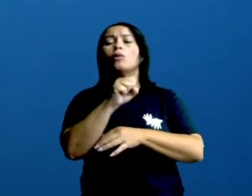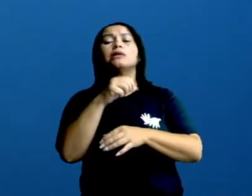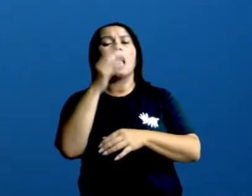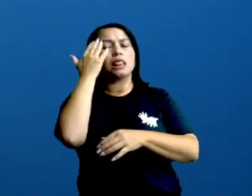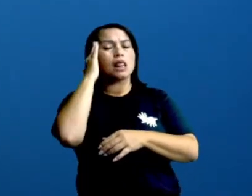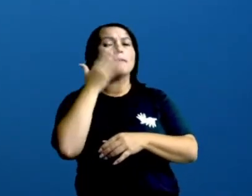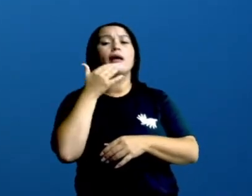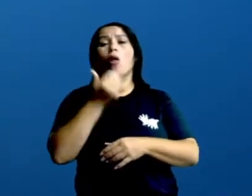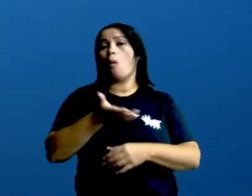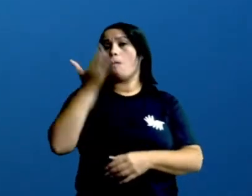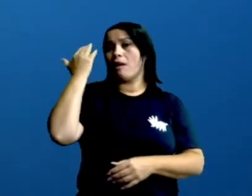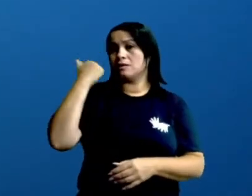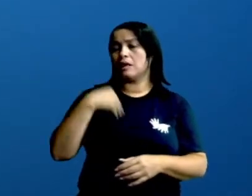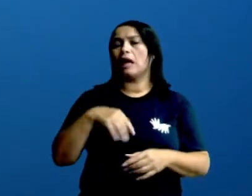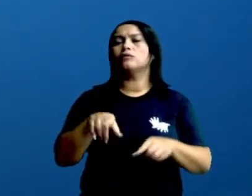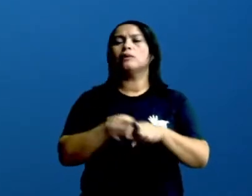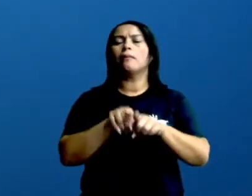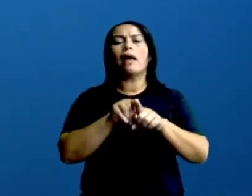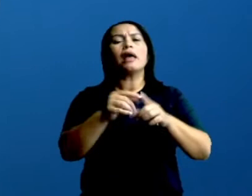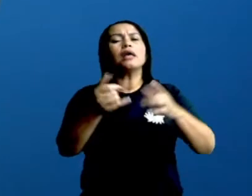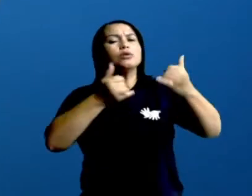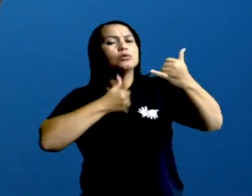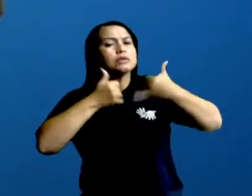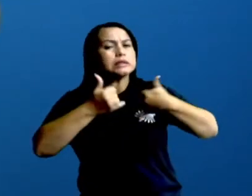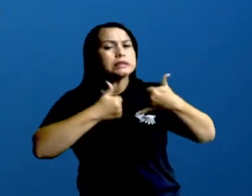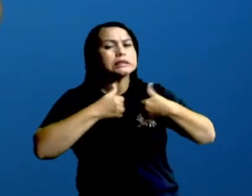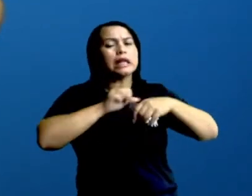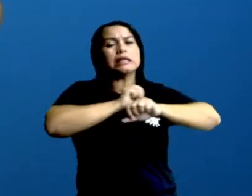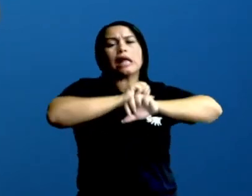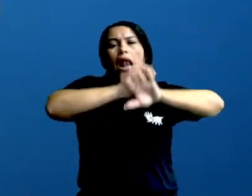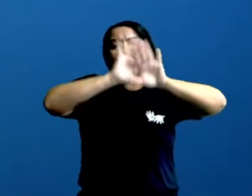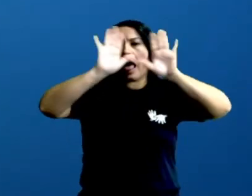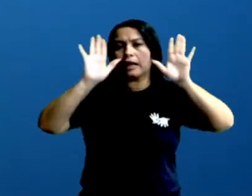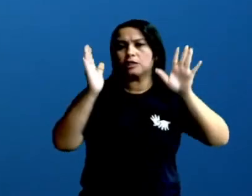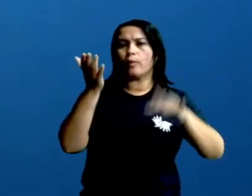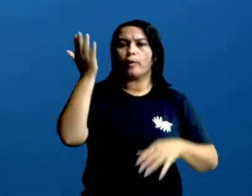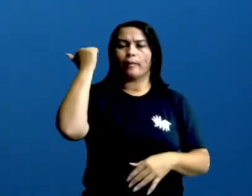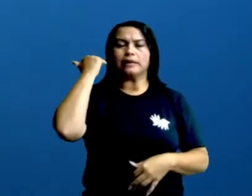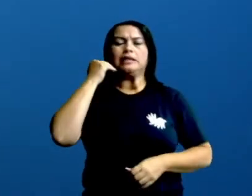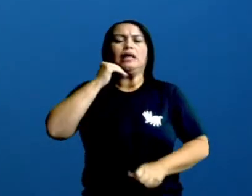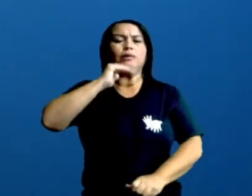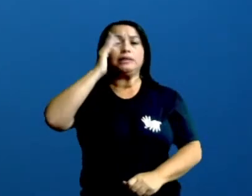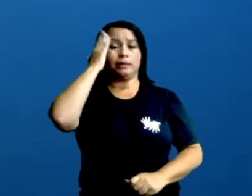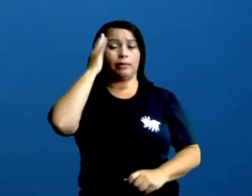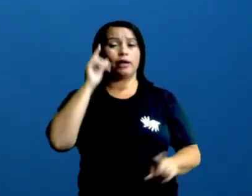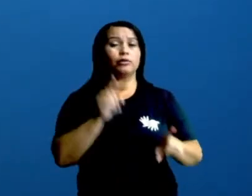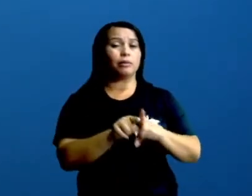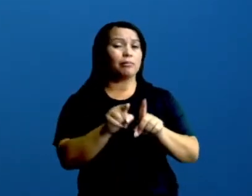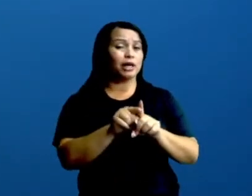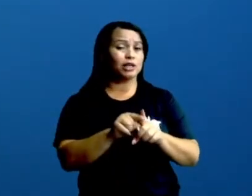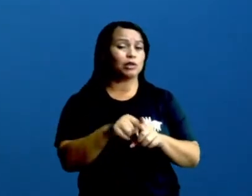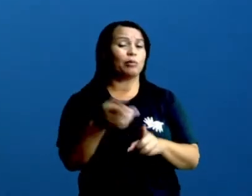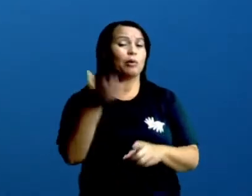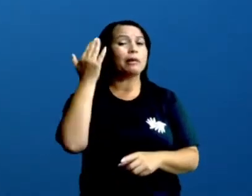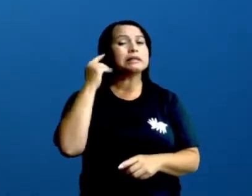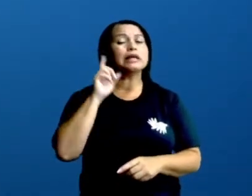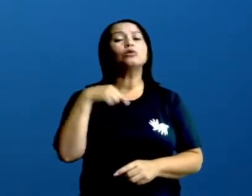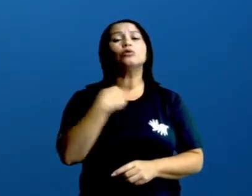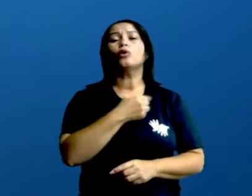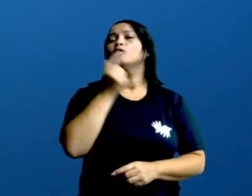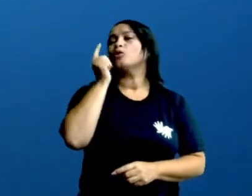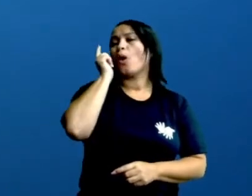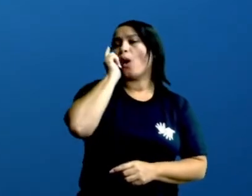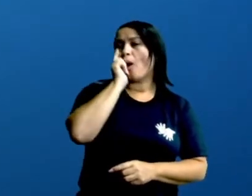o passado e contar para a gente, né, nos esclarecer sobre esse passado. E sabendo sobre o passado, a gente